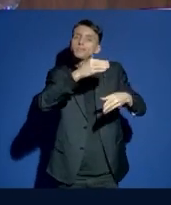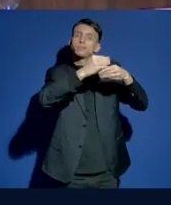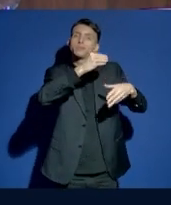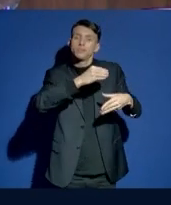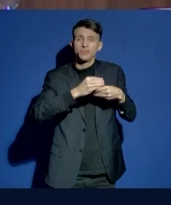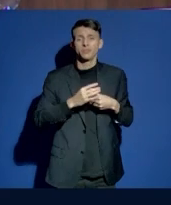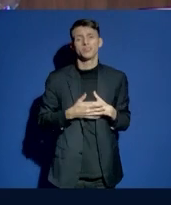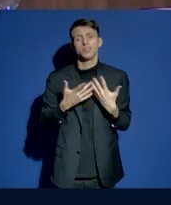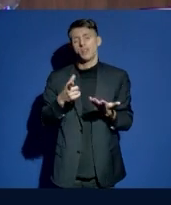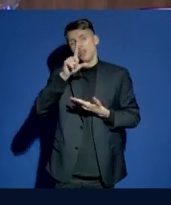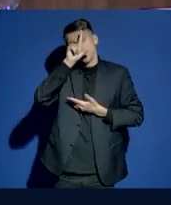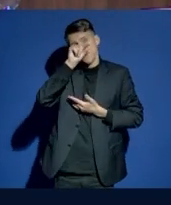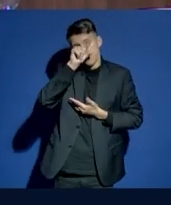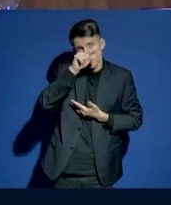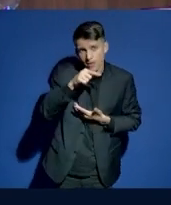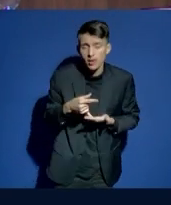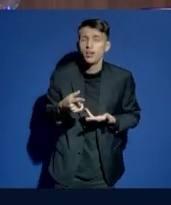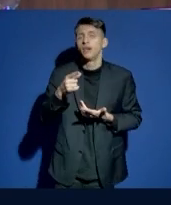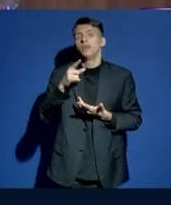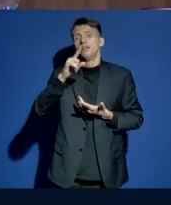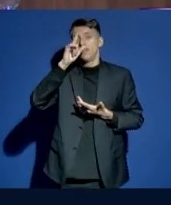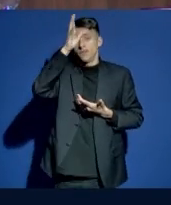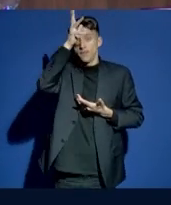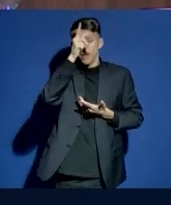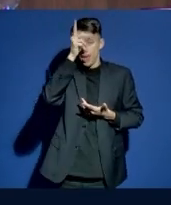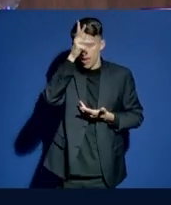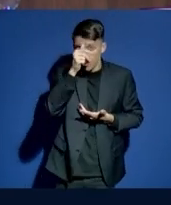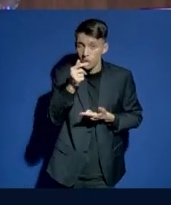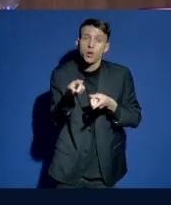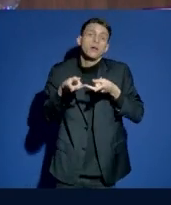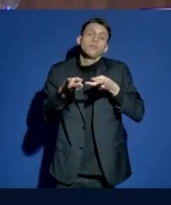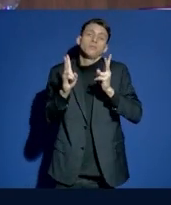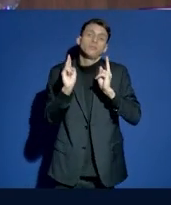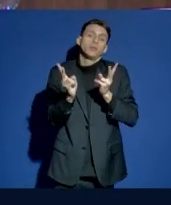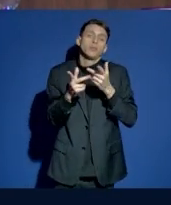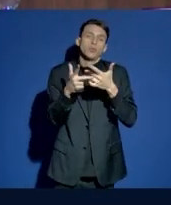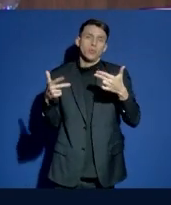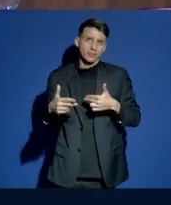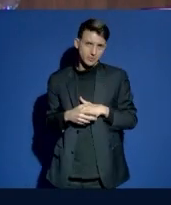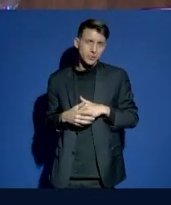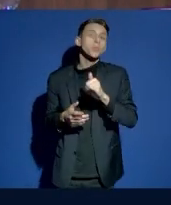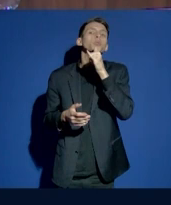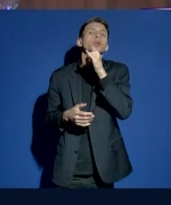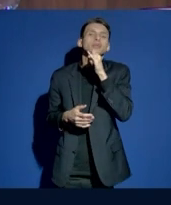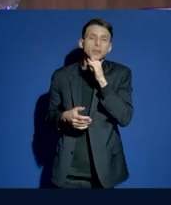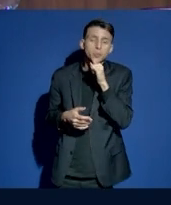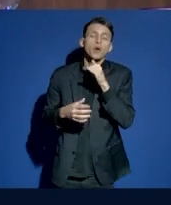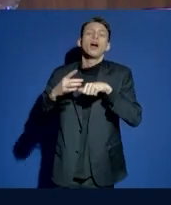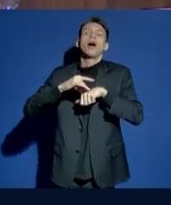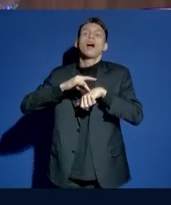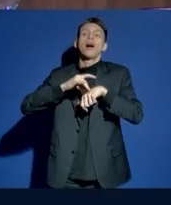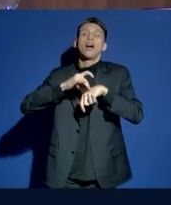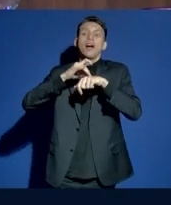Frango, eu vejo da mesma forma. Agora, proteína de carne bovina,